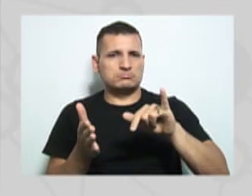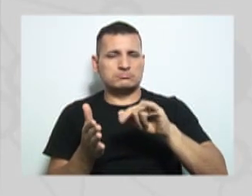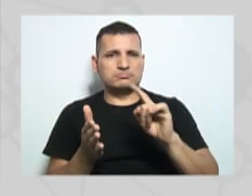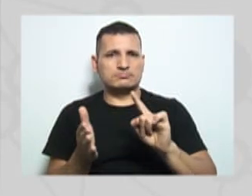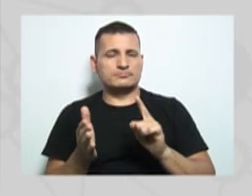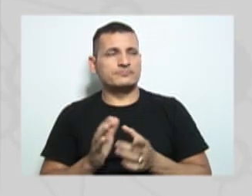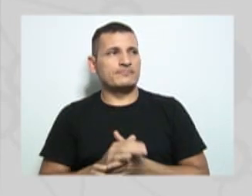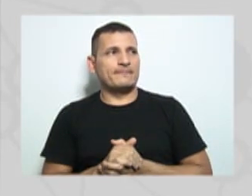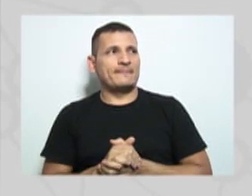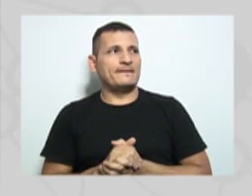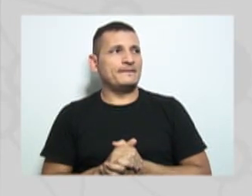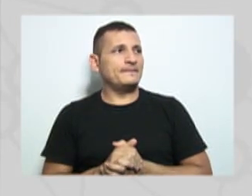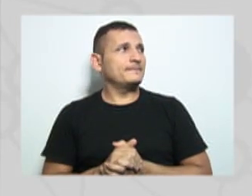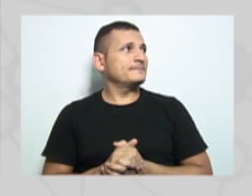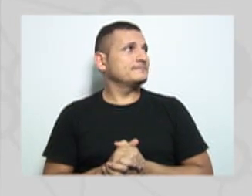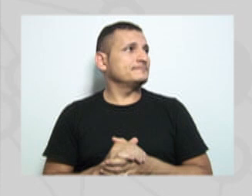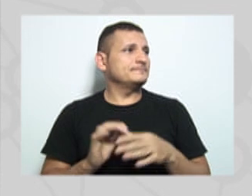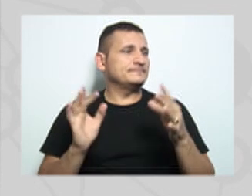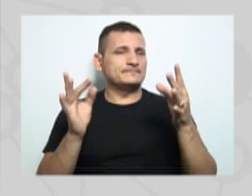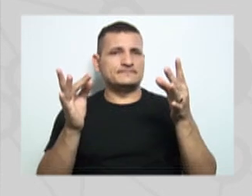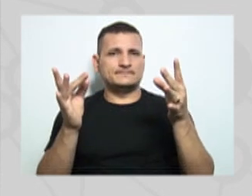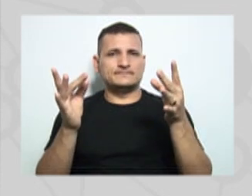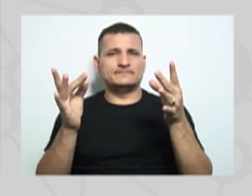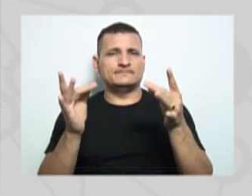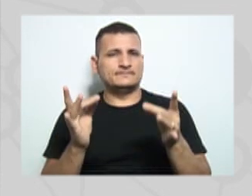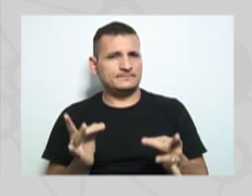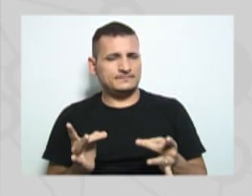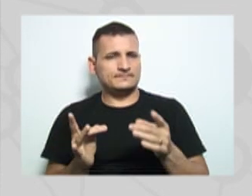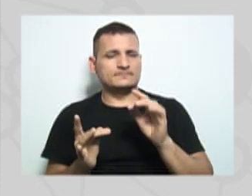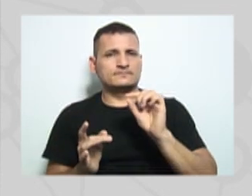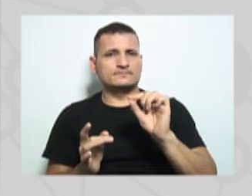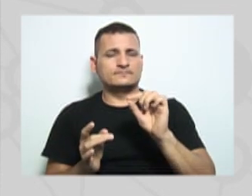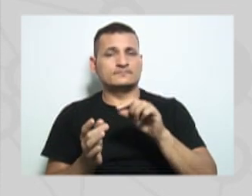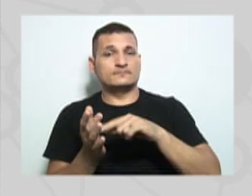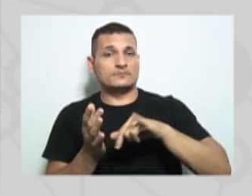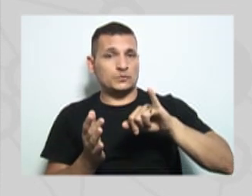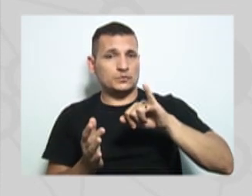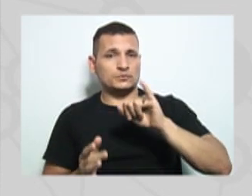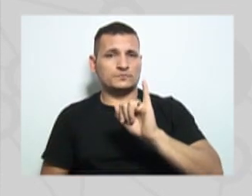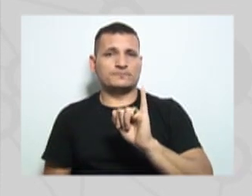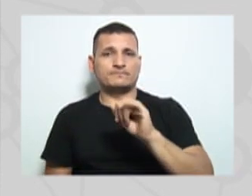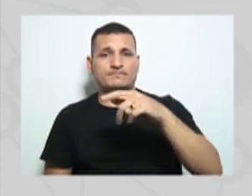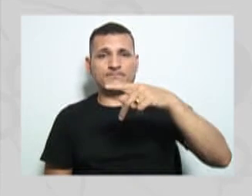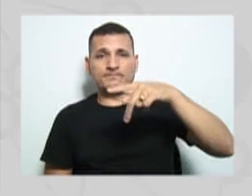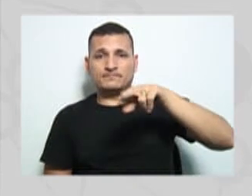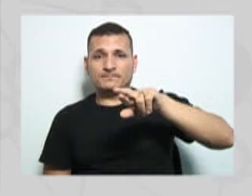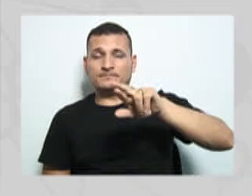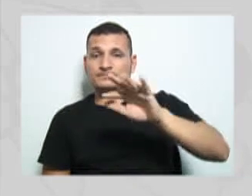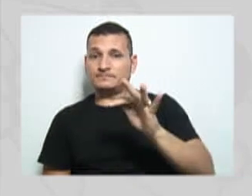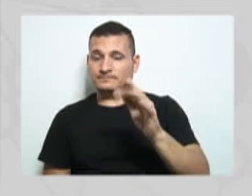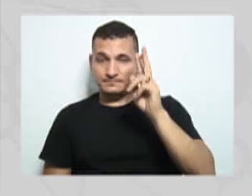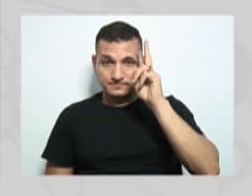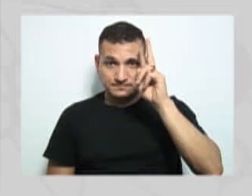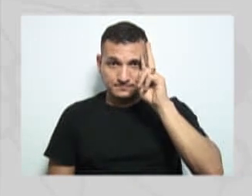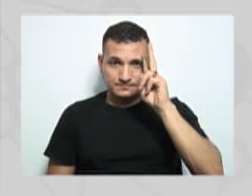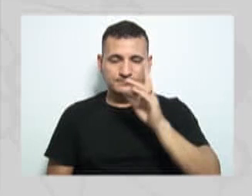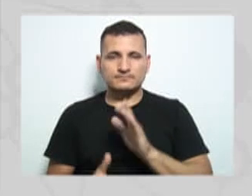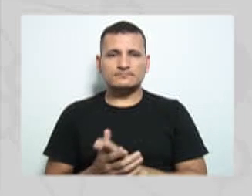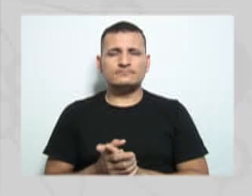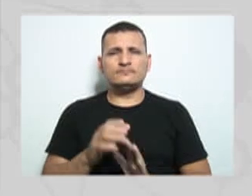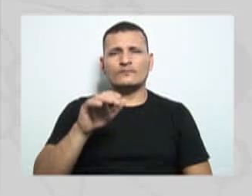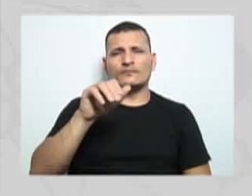Só um detalhe, professora, no que se refere ao imposto de renda. Só lembrando, isso, ato cooperativo são